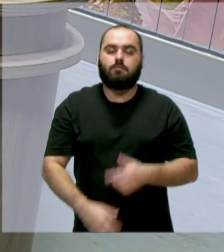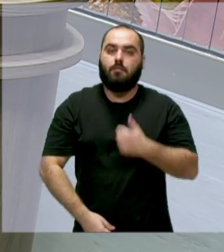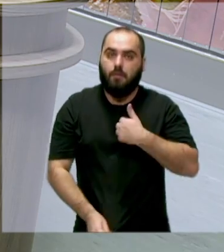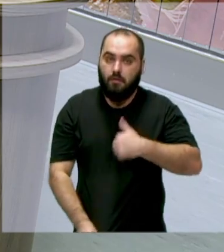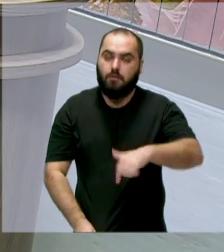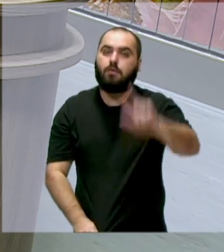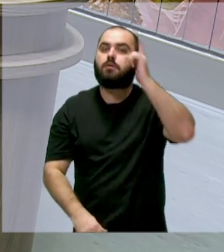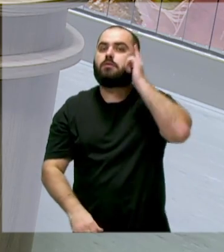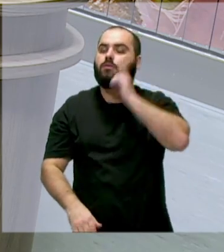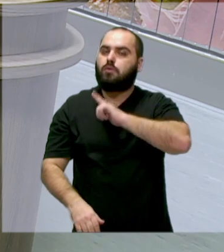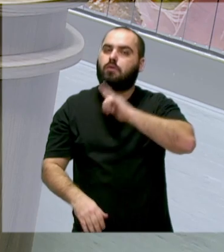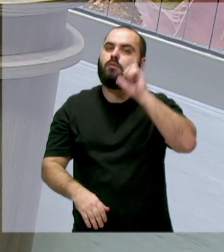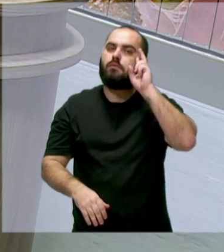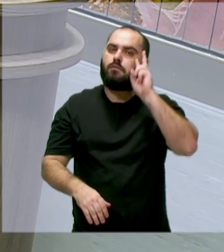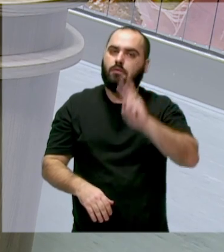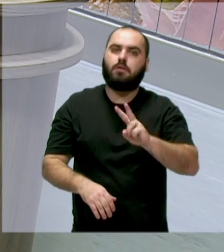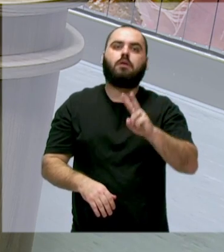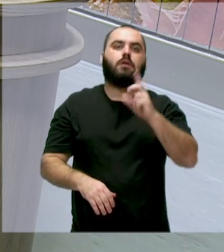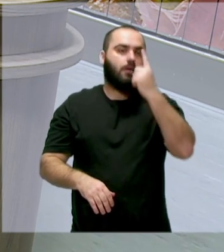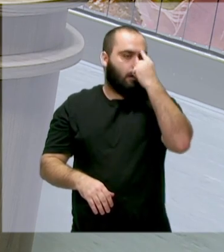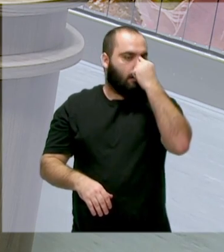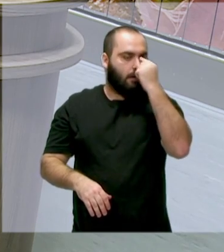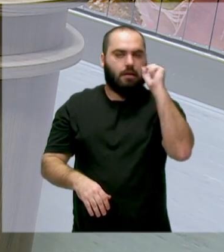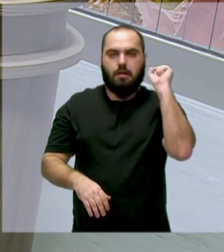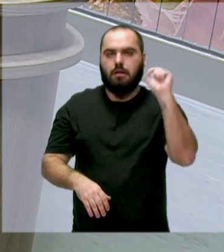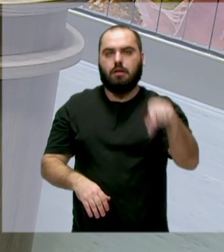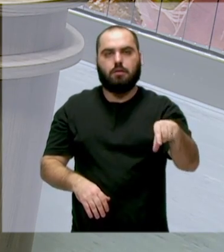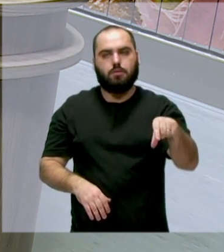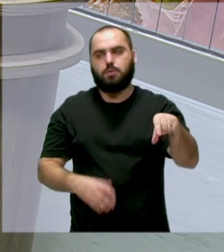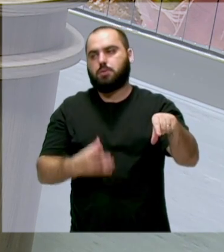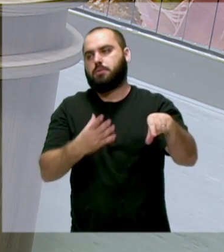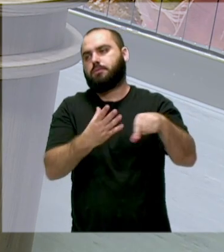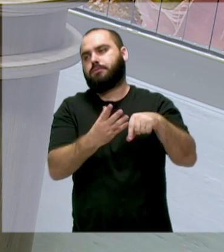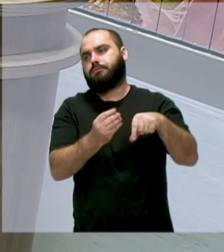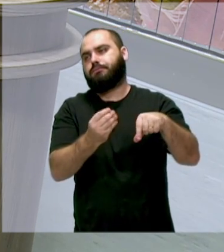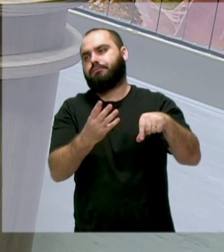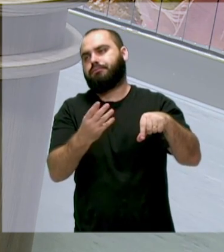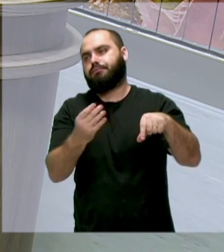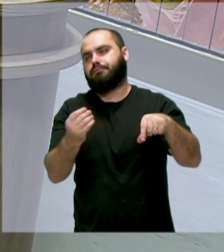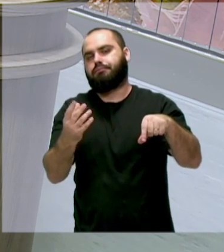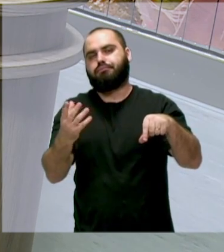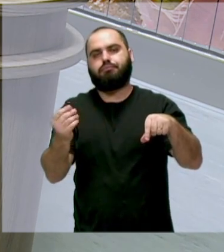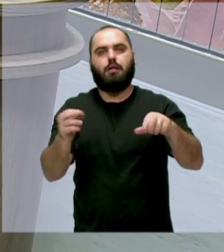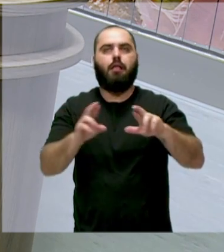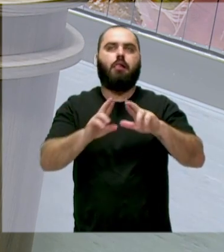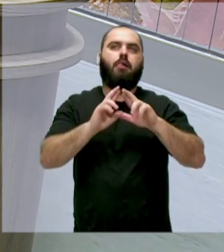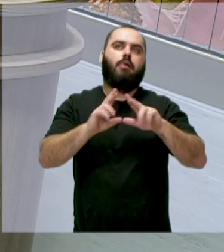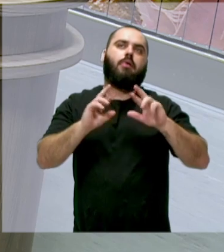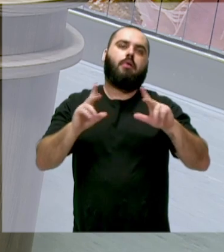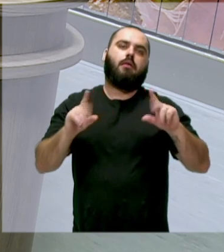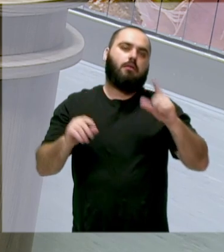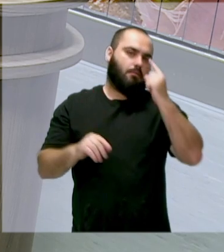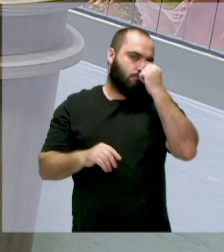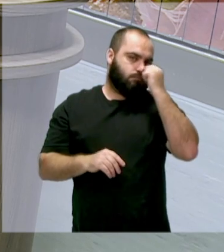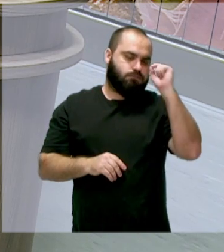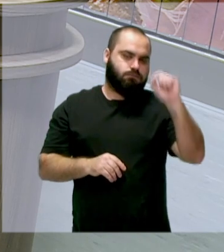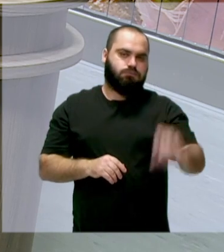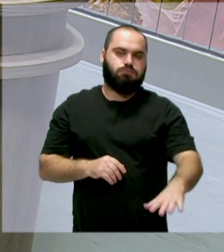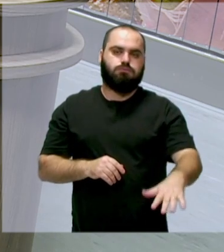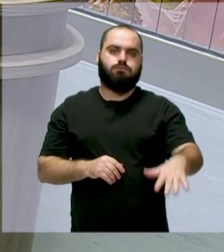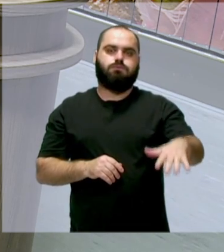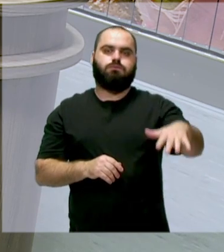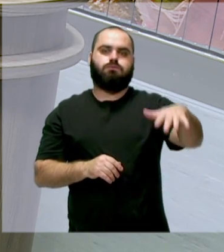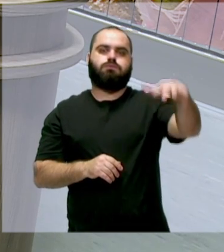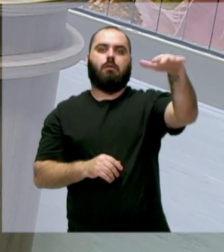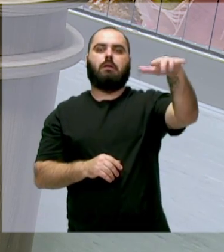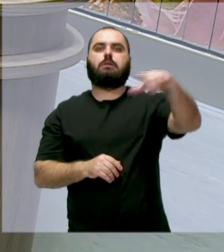novamente, muito lixo que não é lixo, que não deveria estar ali, deveria ter sido dado um destino correto,